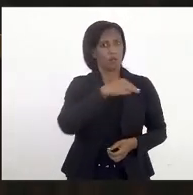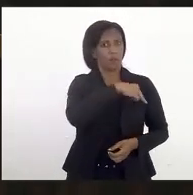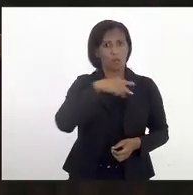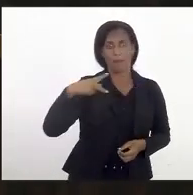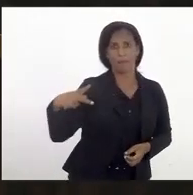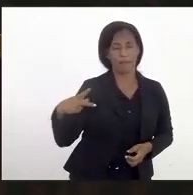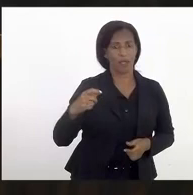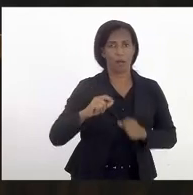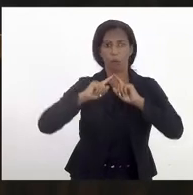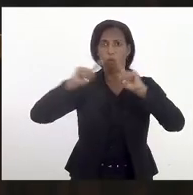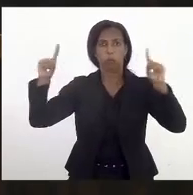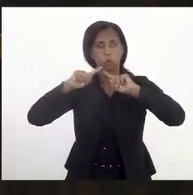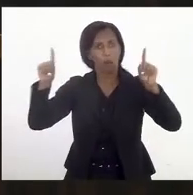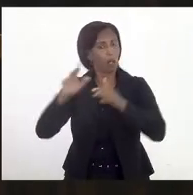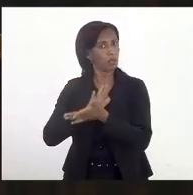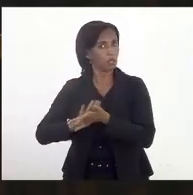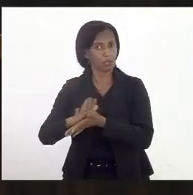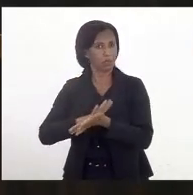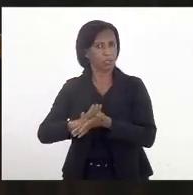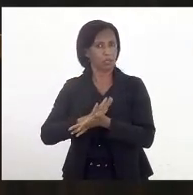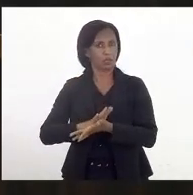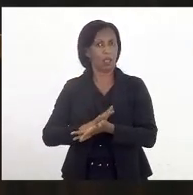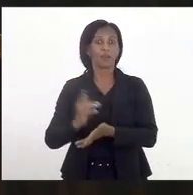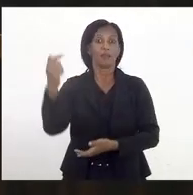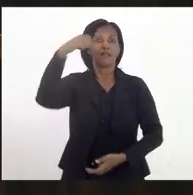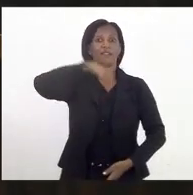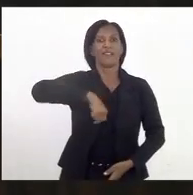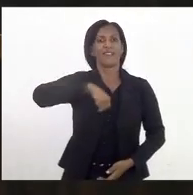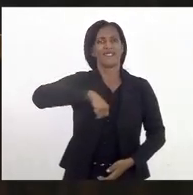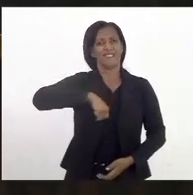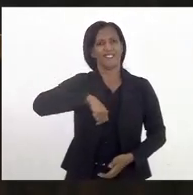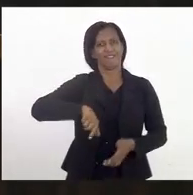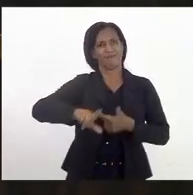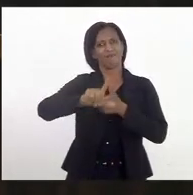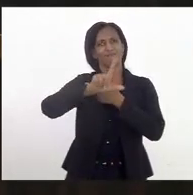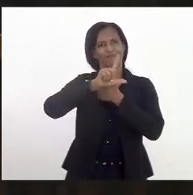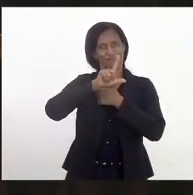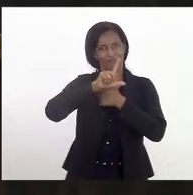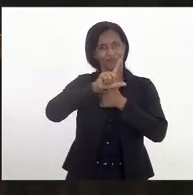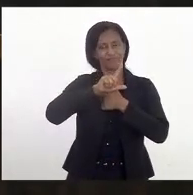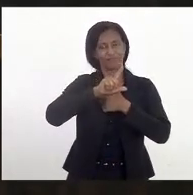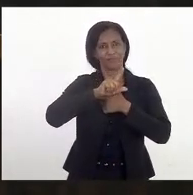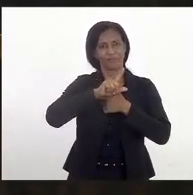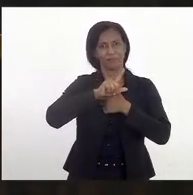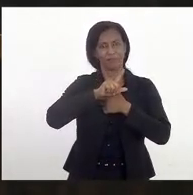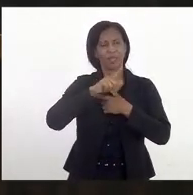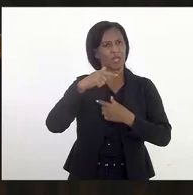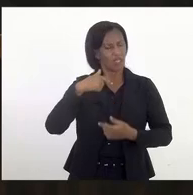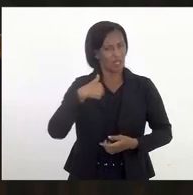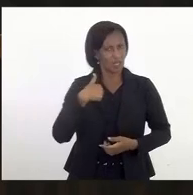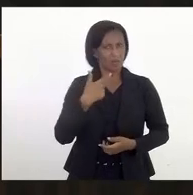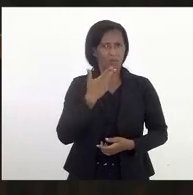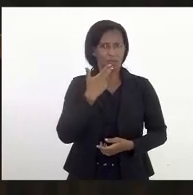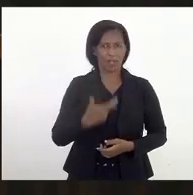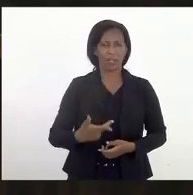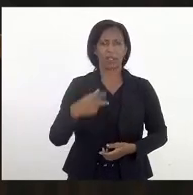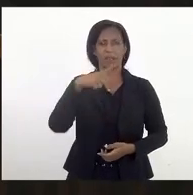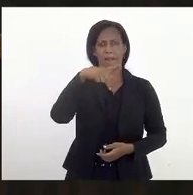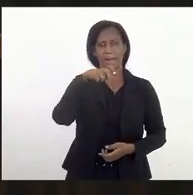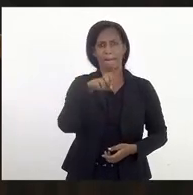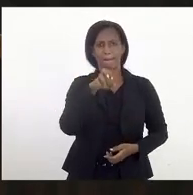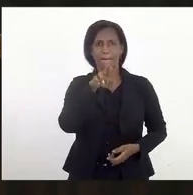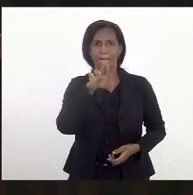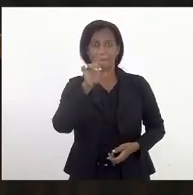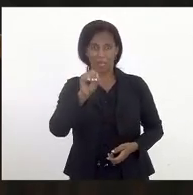indicar eu venho indicar no Parlamento bom então eu até elogiei aqui o Pedro Figueiredo